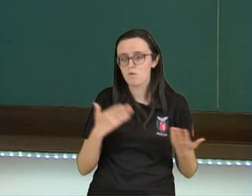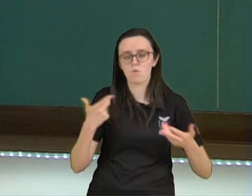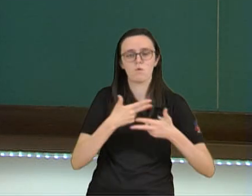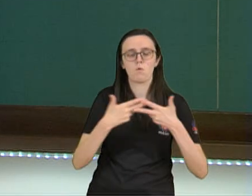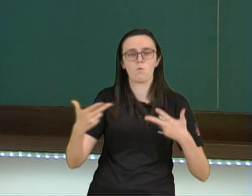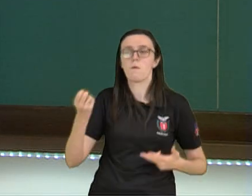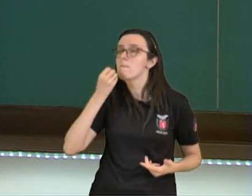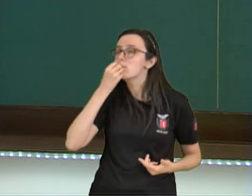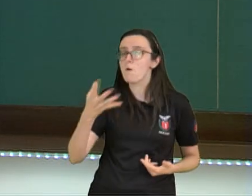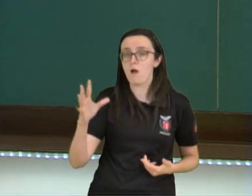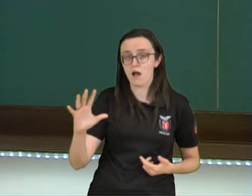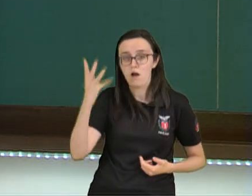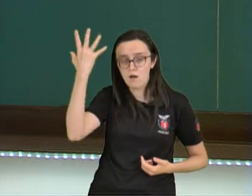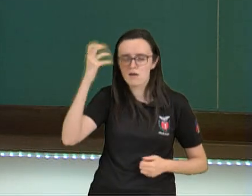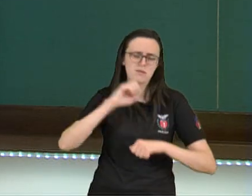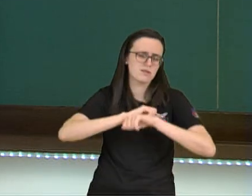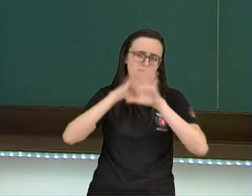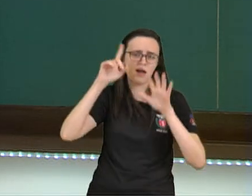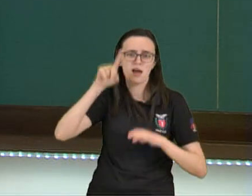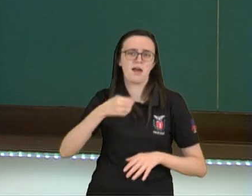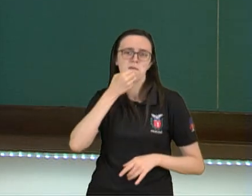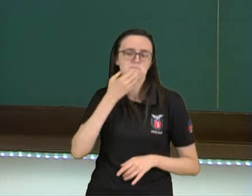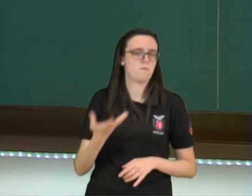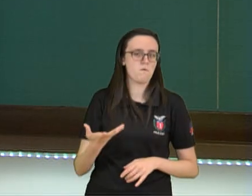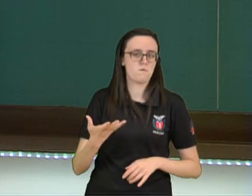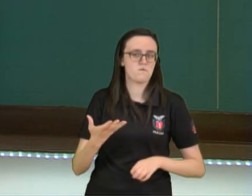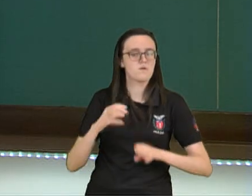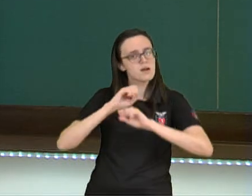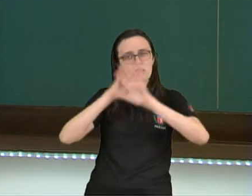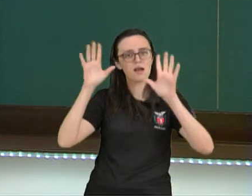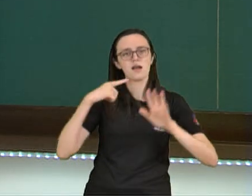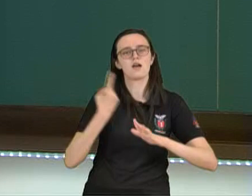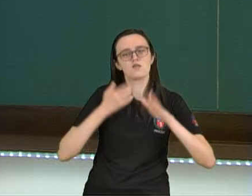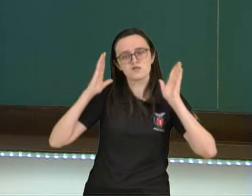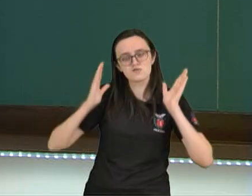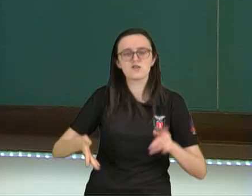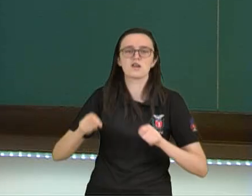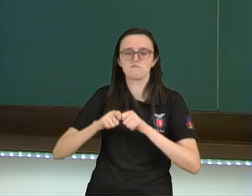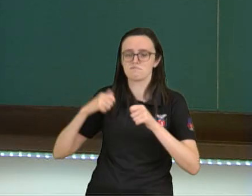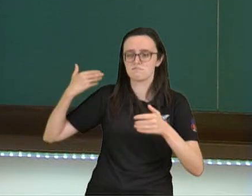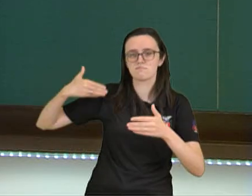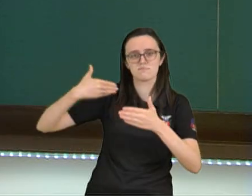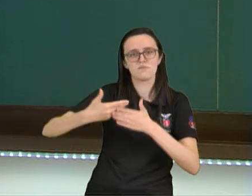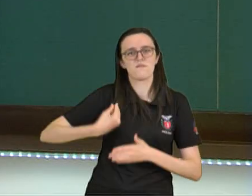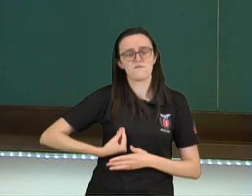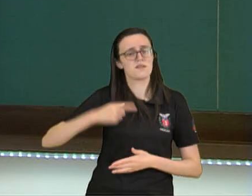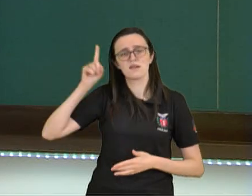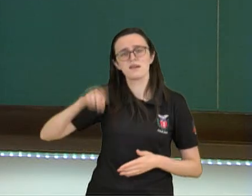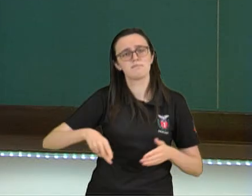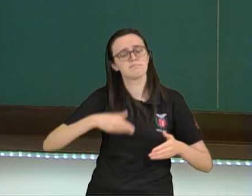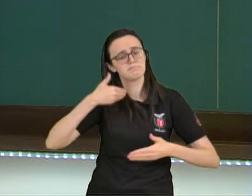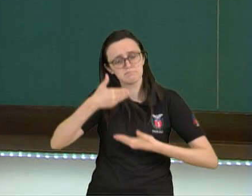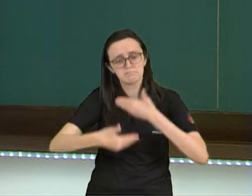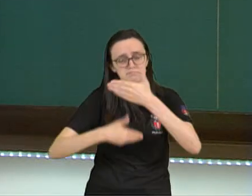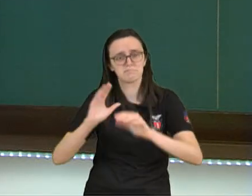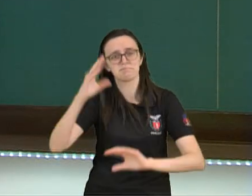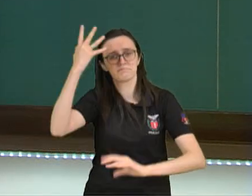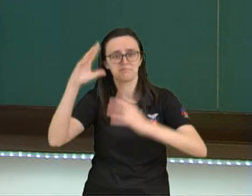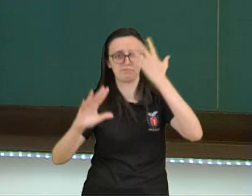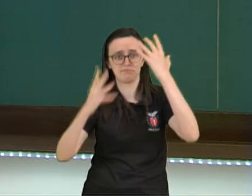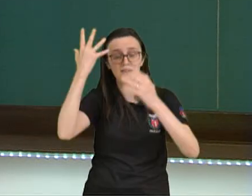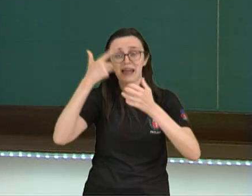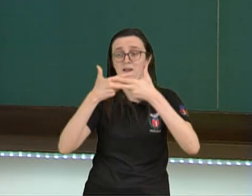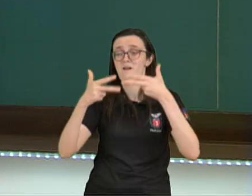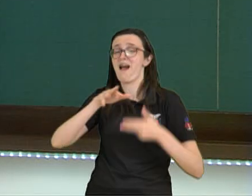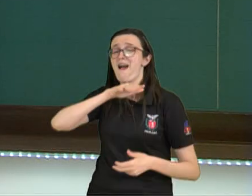de bom acontece, gente, é claro que é bom, é claro que a gente já faz isso na nossa vida, isso é uma coisa corriqueira. Quando algo